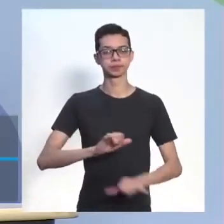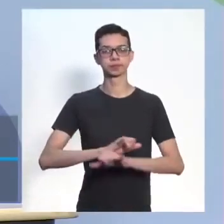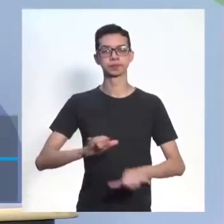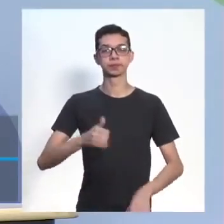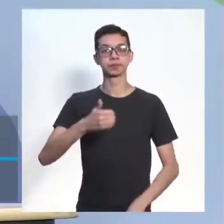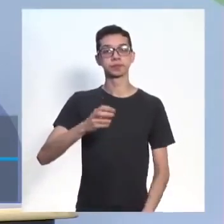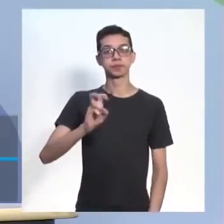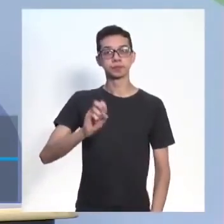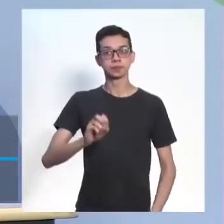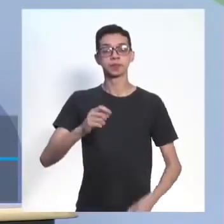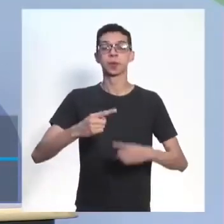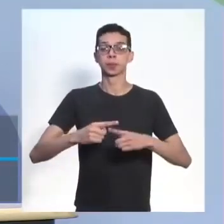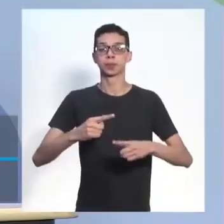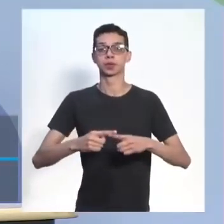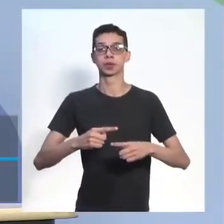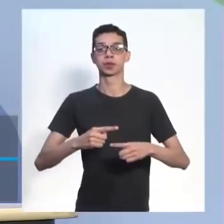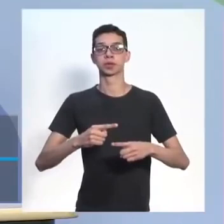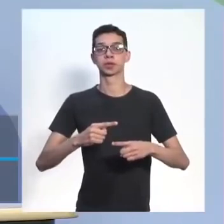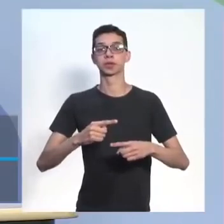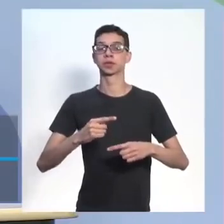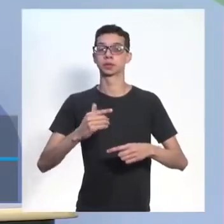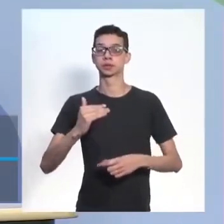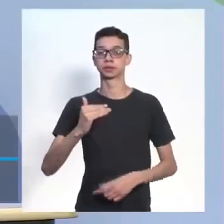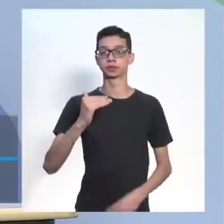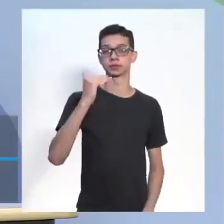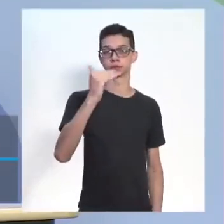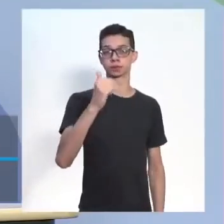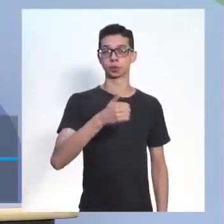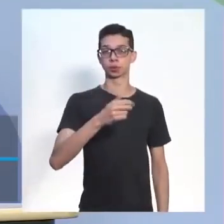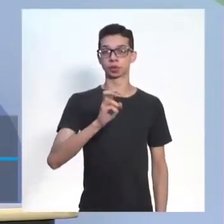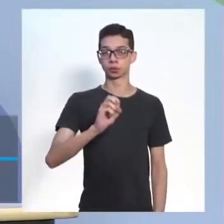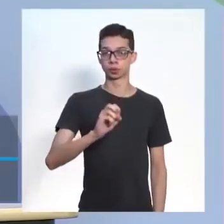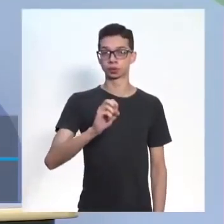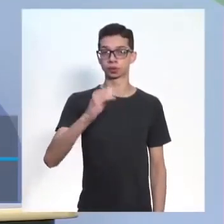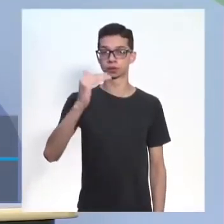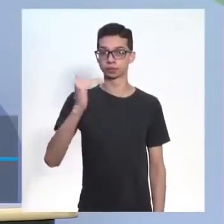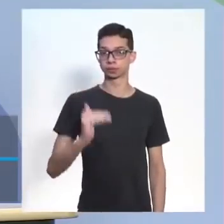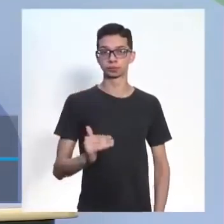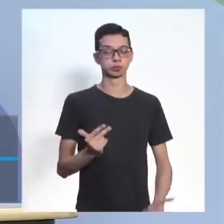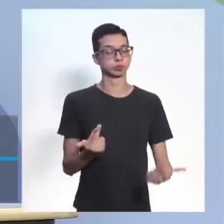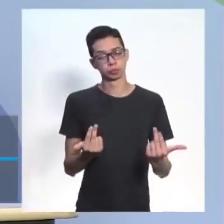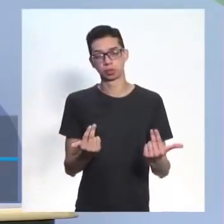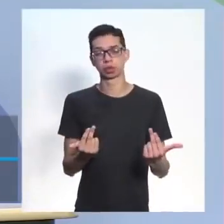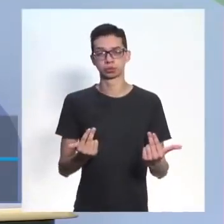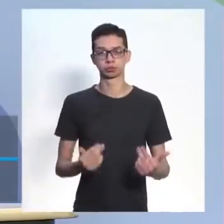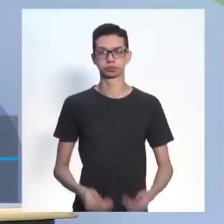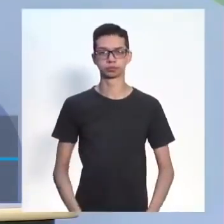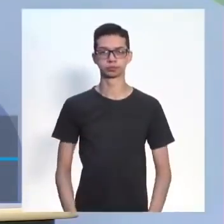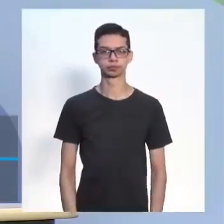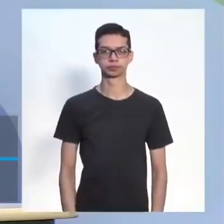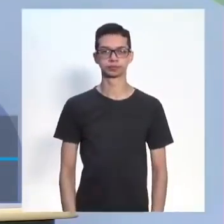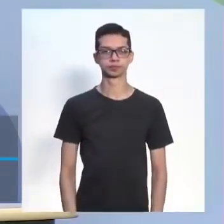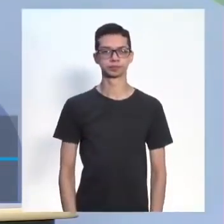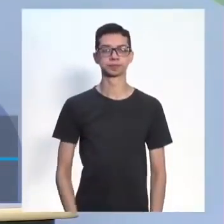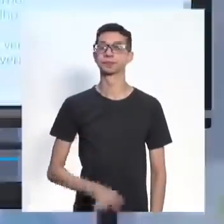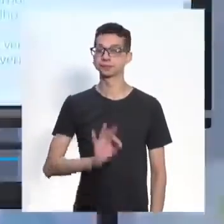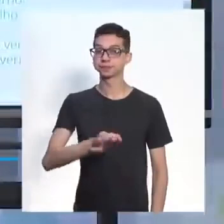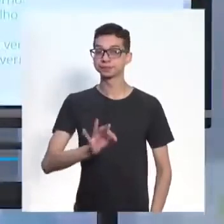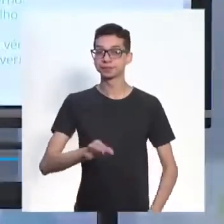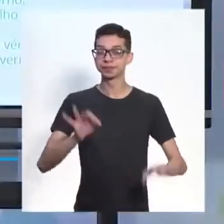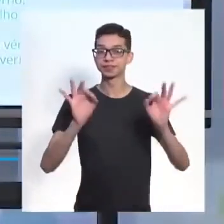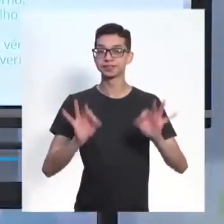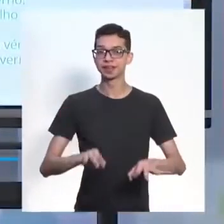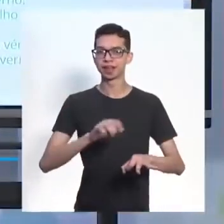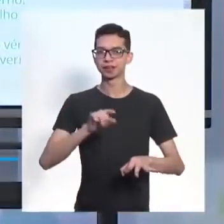pois se em cima é 150, embaixo tem a mesma medida. Isso mesmo, tá certinho, é essa ideia